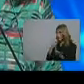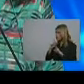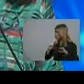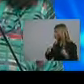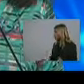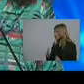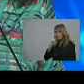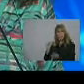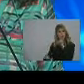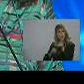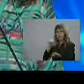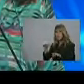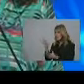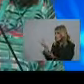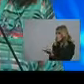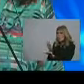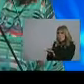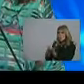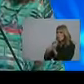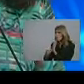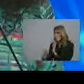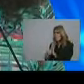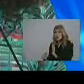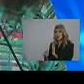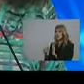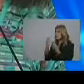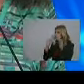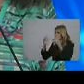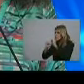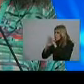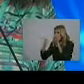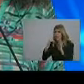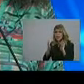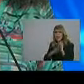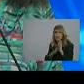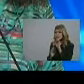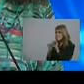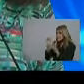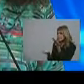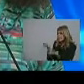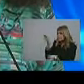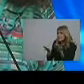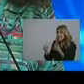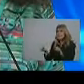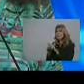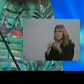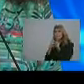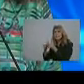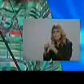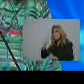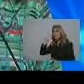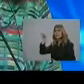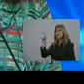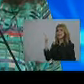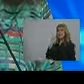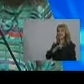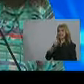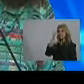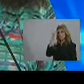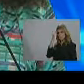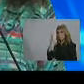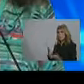uma mudança de modelo, de transparência, de auditoria nessas planilhas de transporte, mas, acima de tudo, a gente garantir que os mais pobres